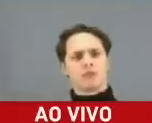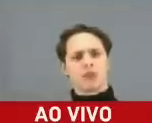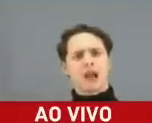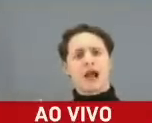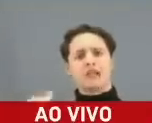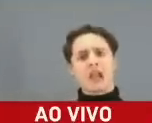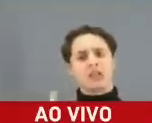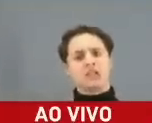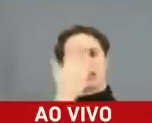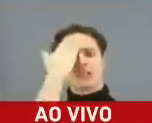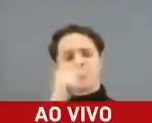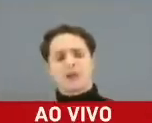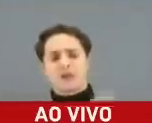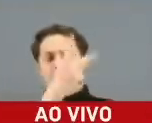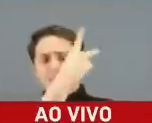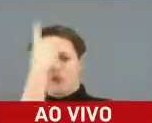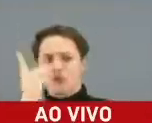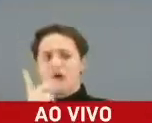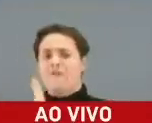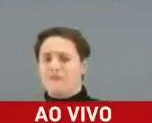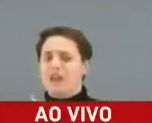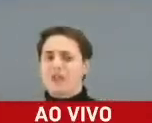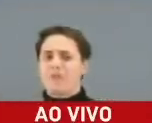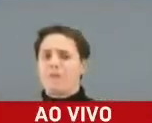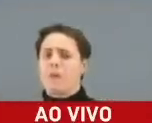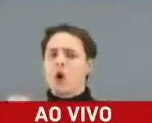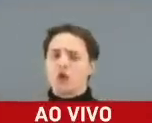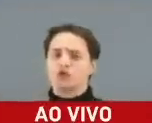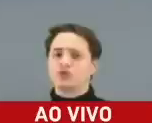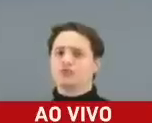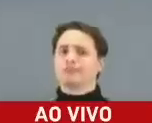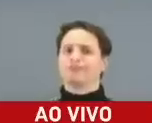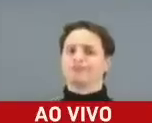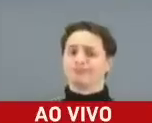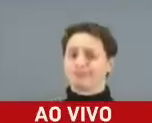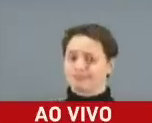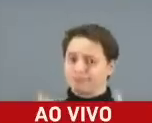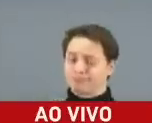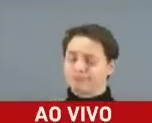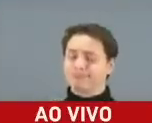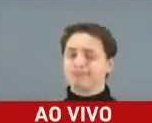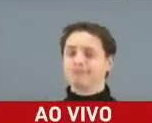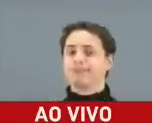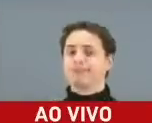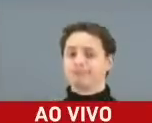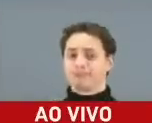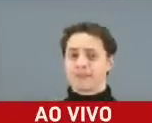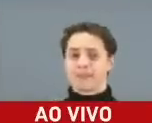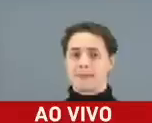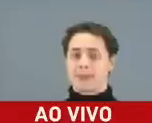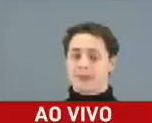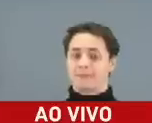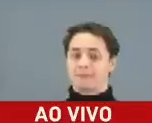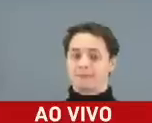until he knows that too many people have died? Quantas mortes têm de acontecer até que o ser humano perceba que pessoas demais